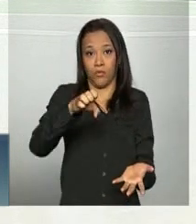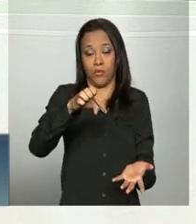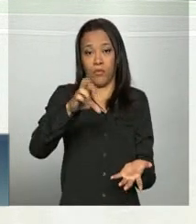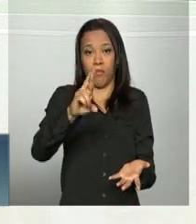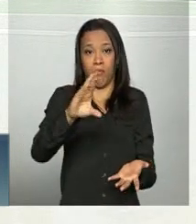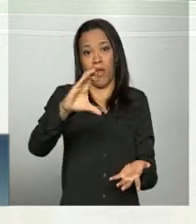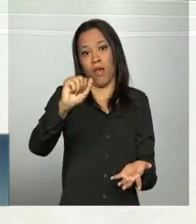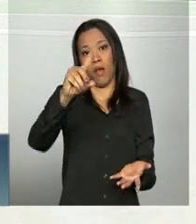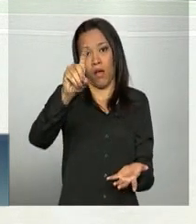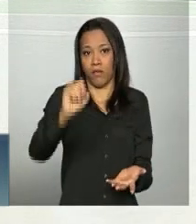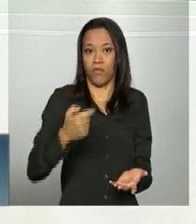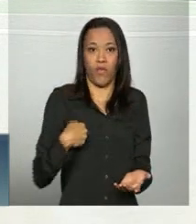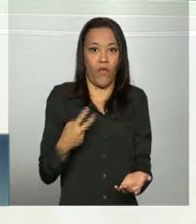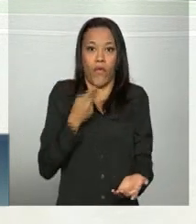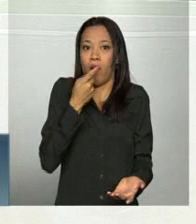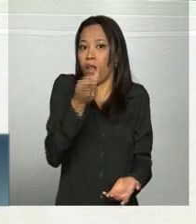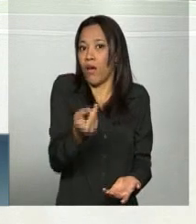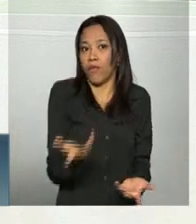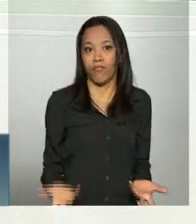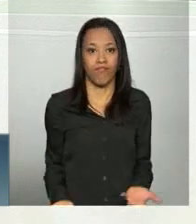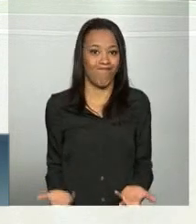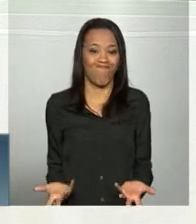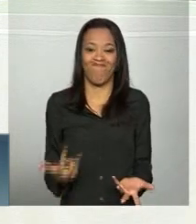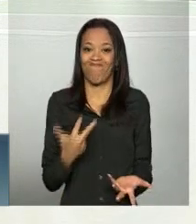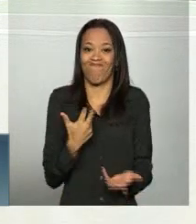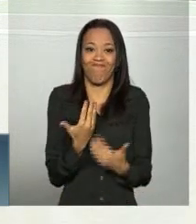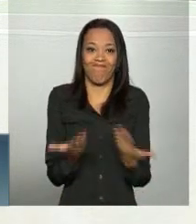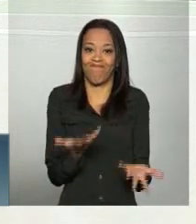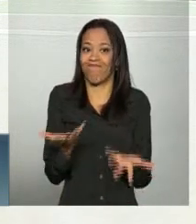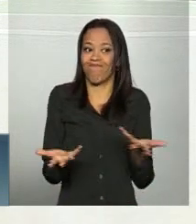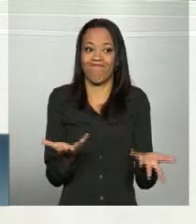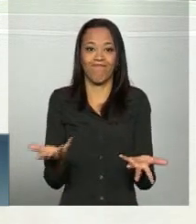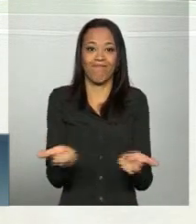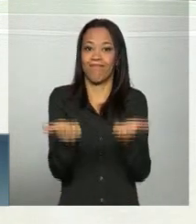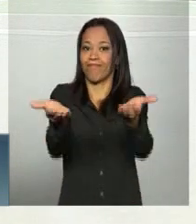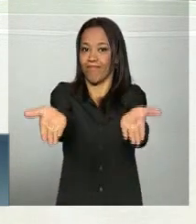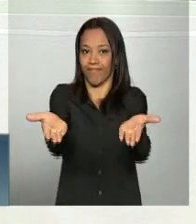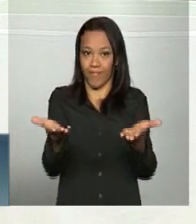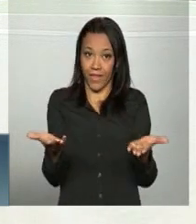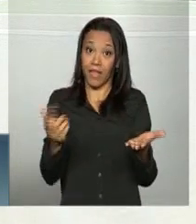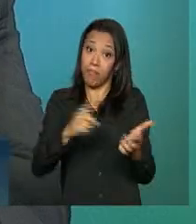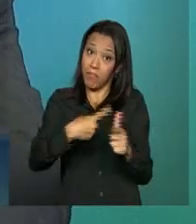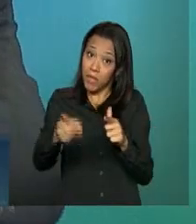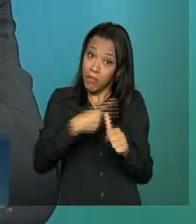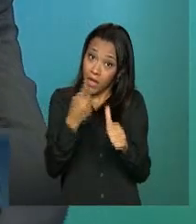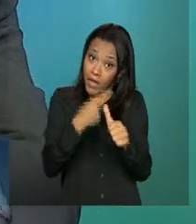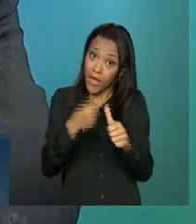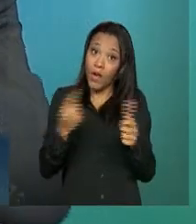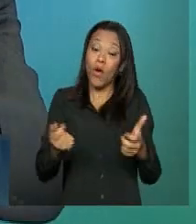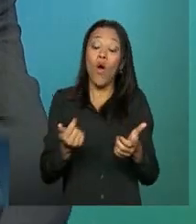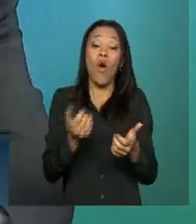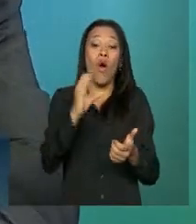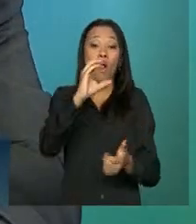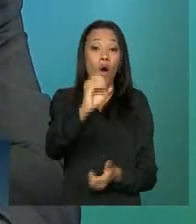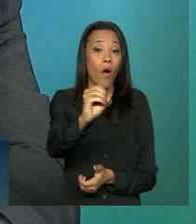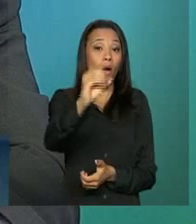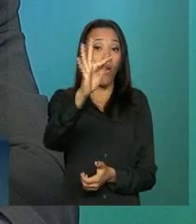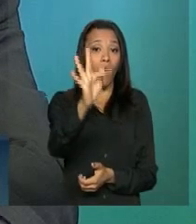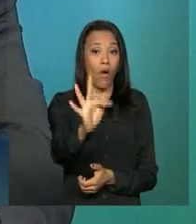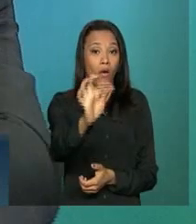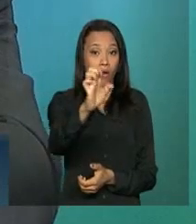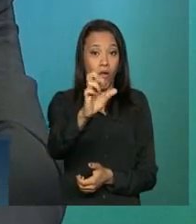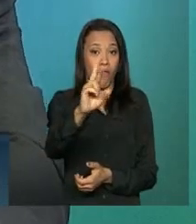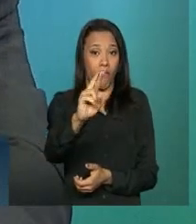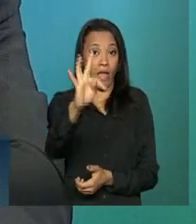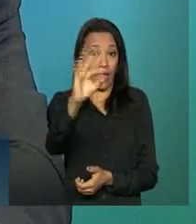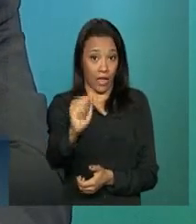né? É que nem qualquer IPO, né? Que é oferta pública inicial. Tem seus tempos, suas coisas. Isso